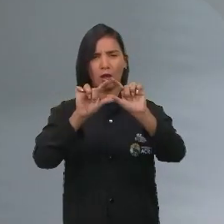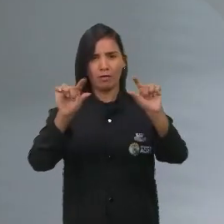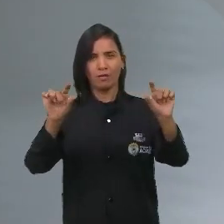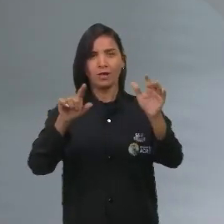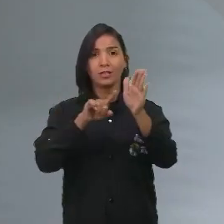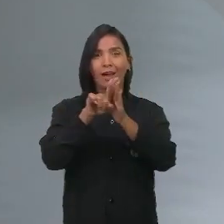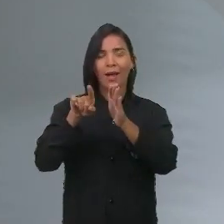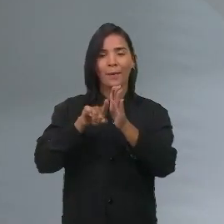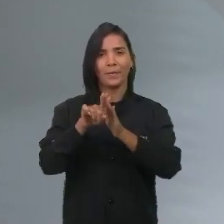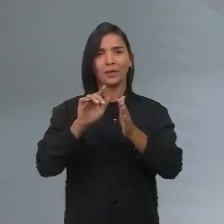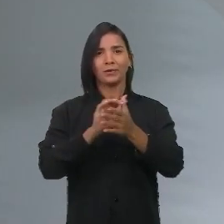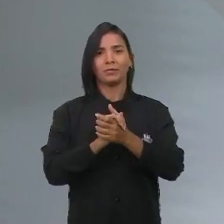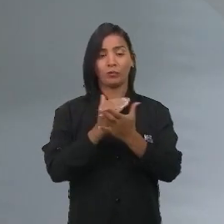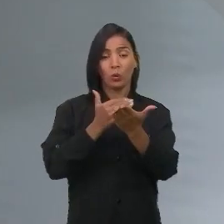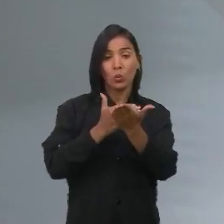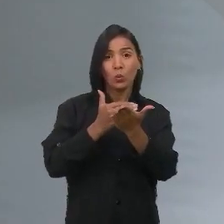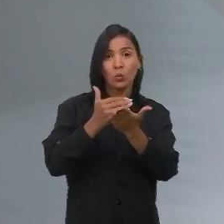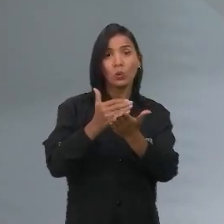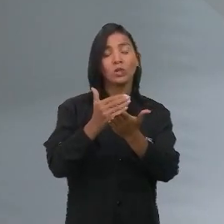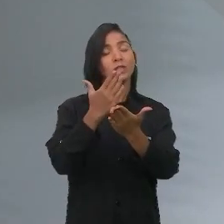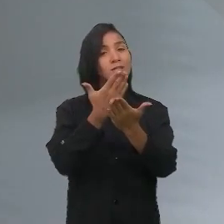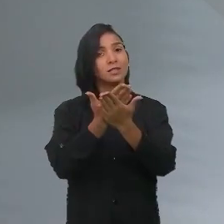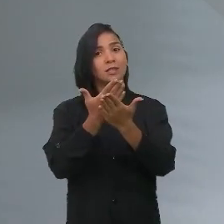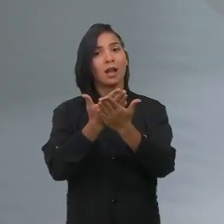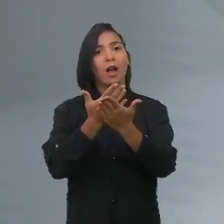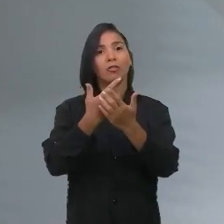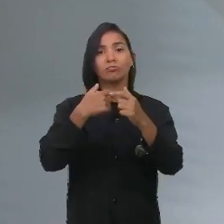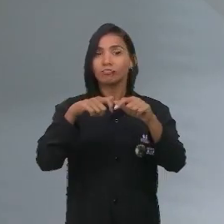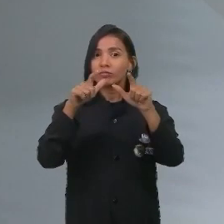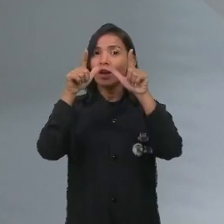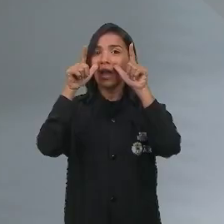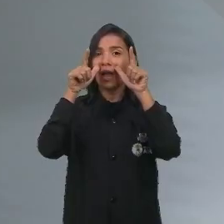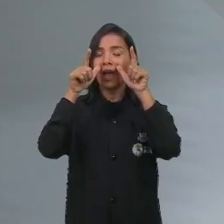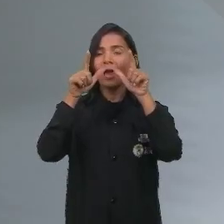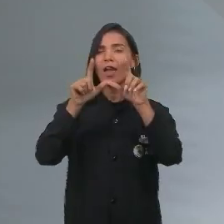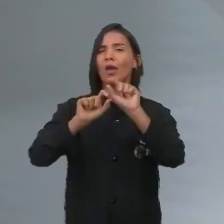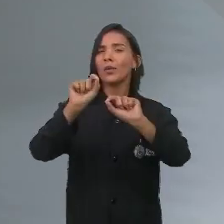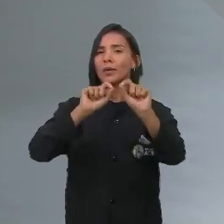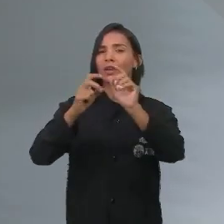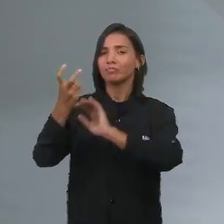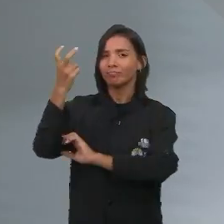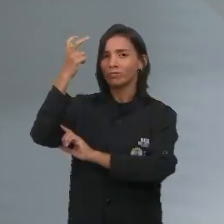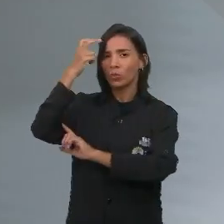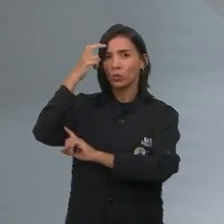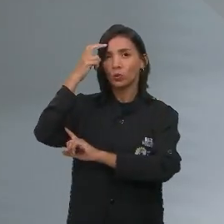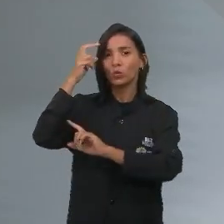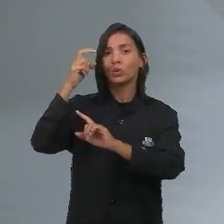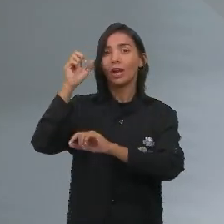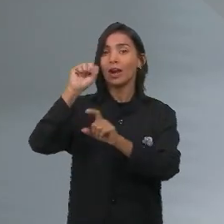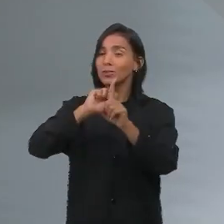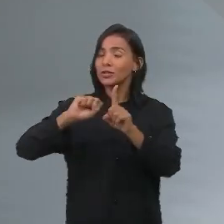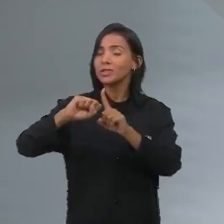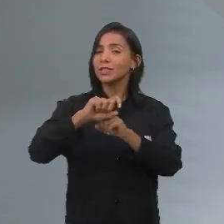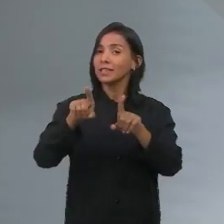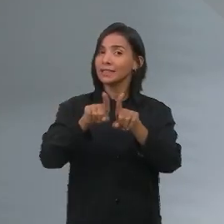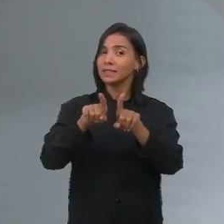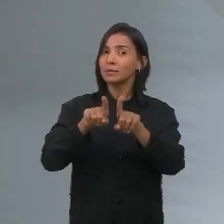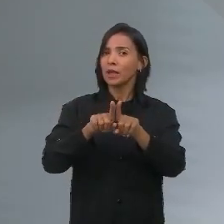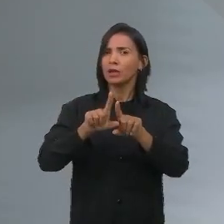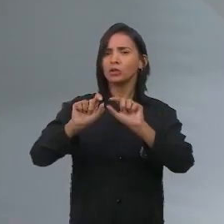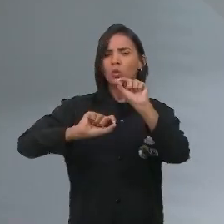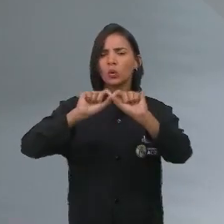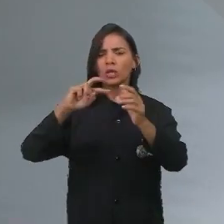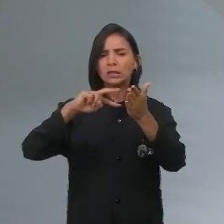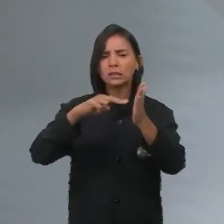no início da aula, eu ponderei a vocês cultura e sociedade. O que é que esse enunciado, o que é que